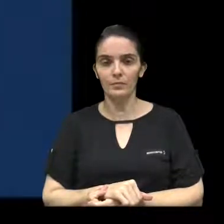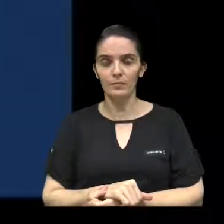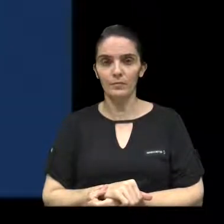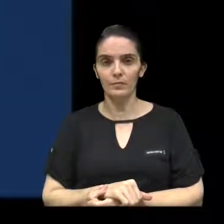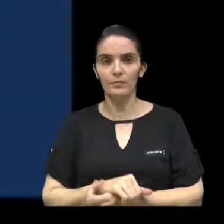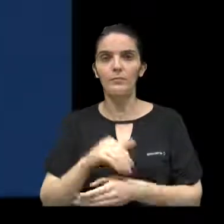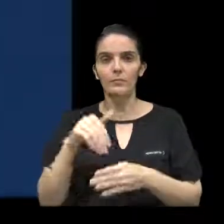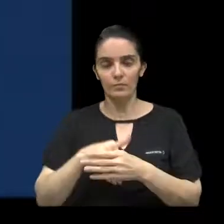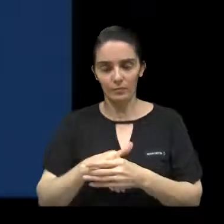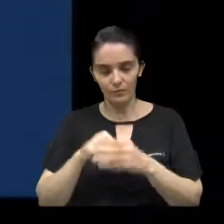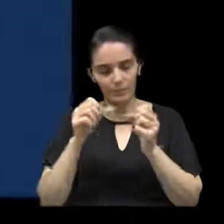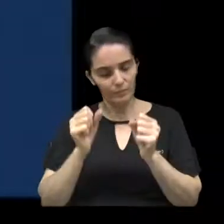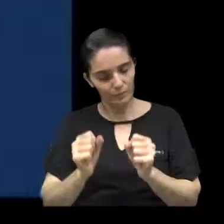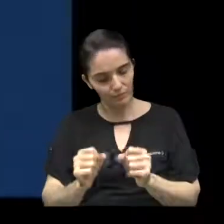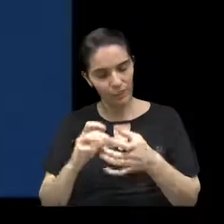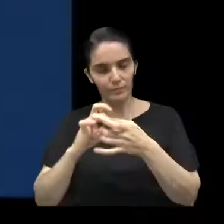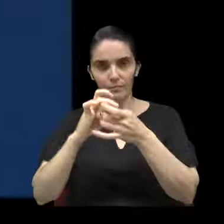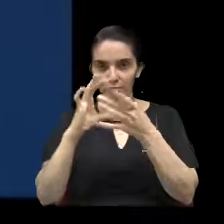Podem votar, senhores vereadores.